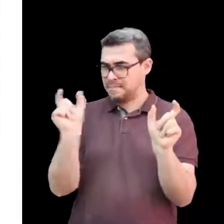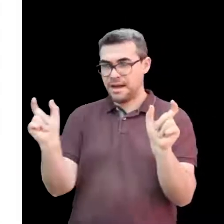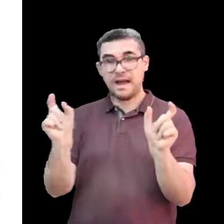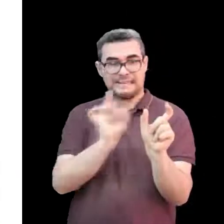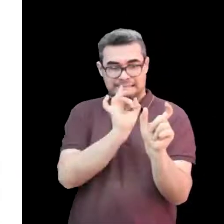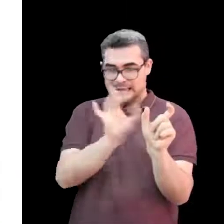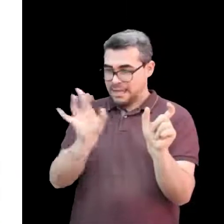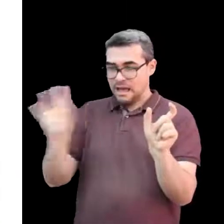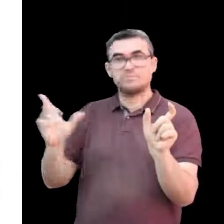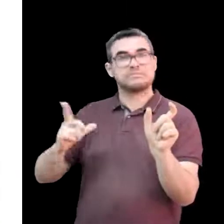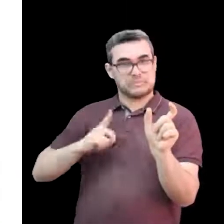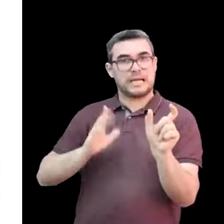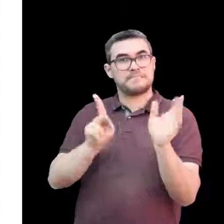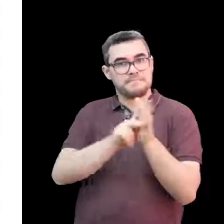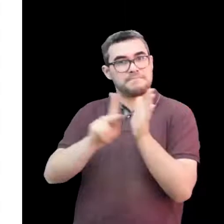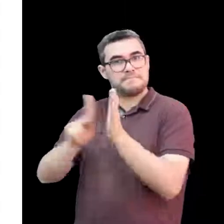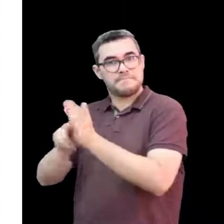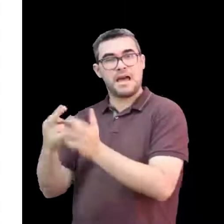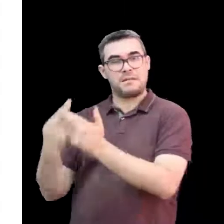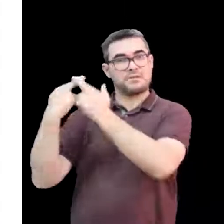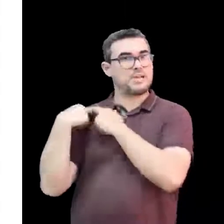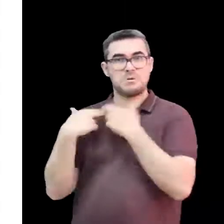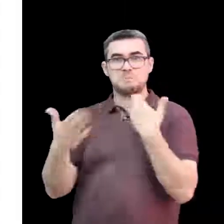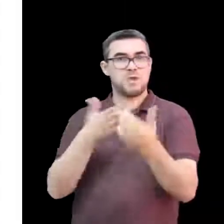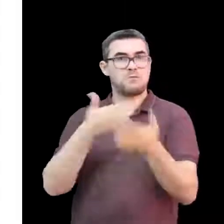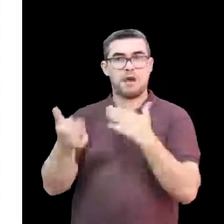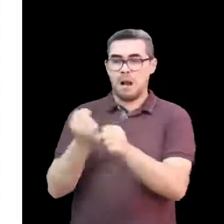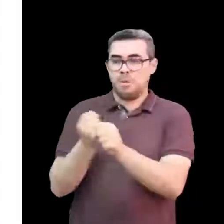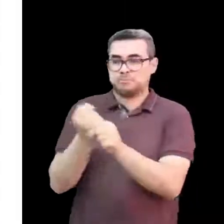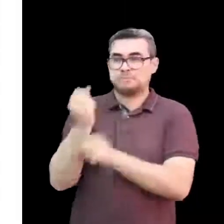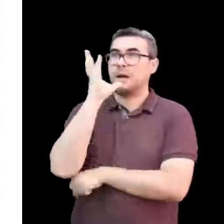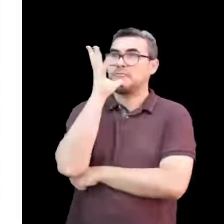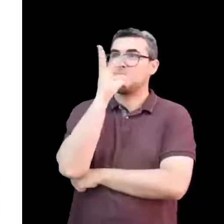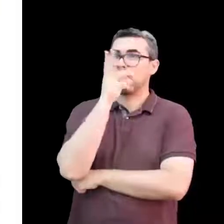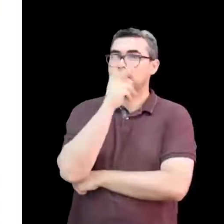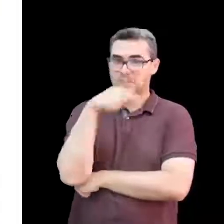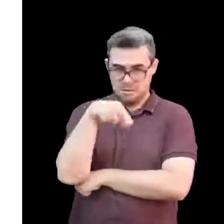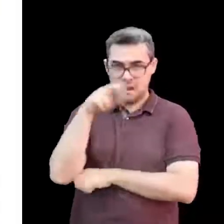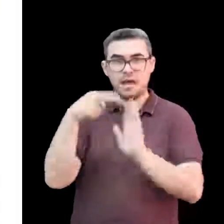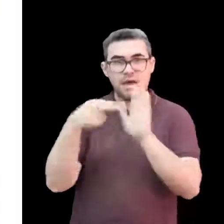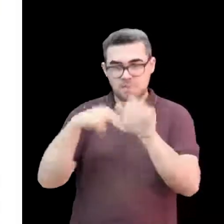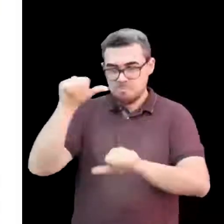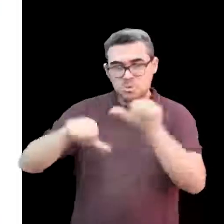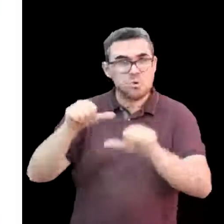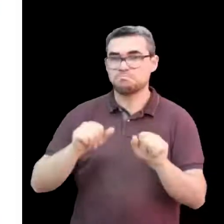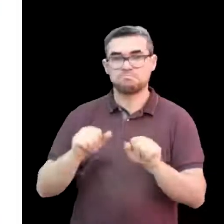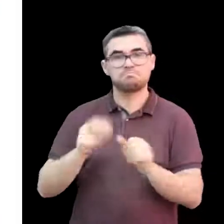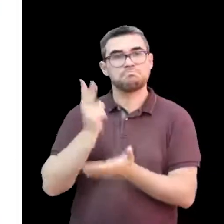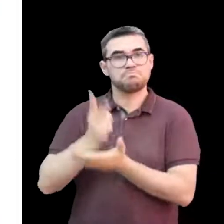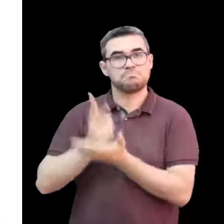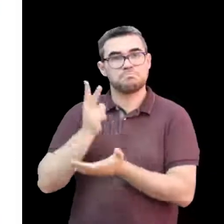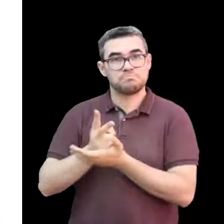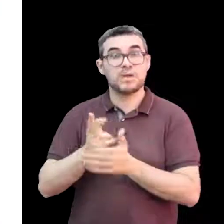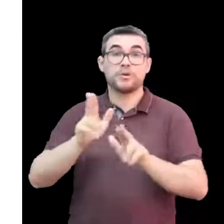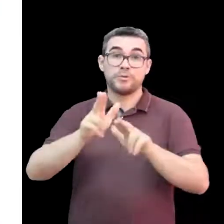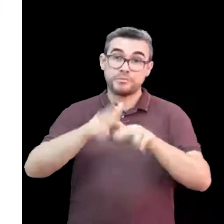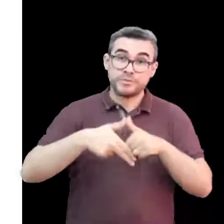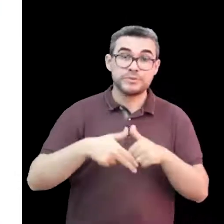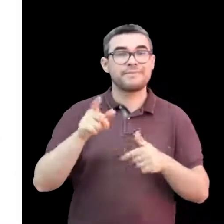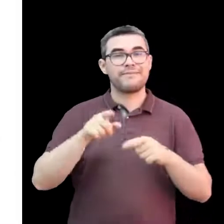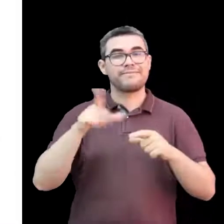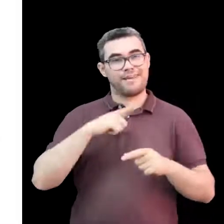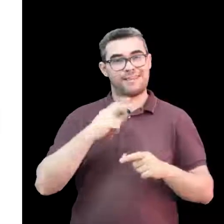tempo não muda a regra básica do jogo. Isso nos leva à linearidade e